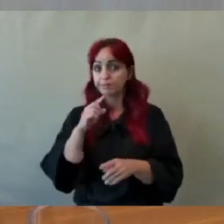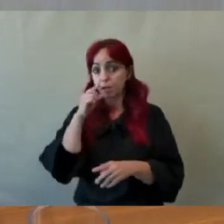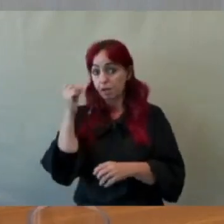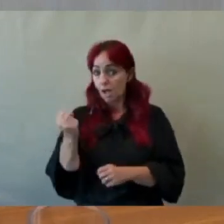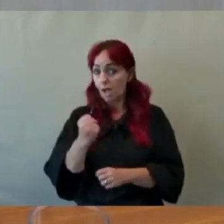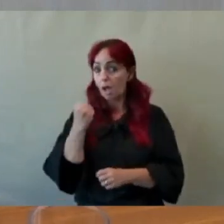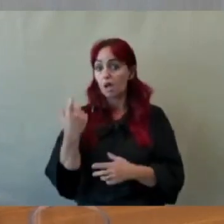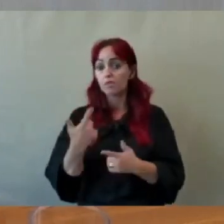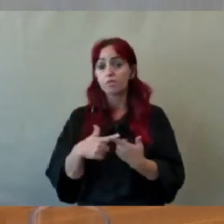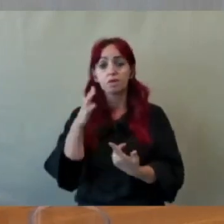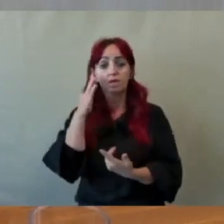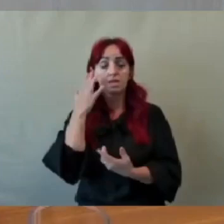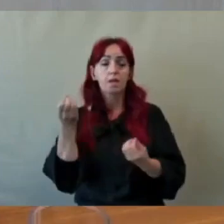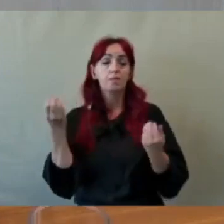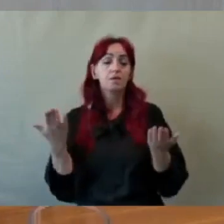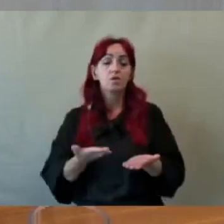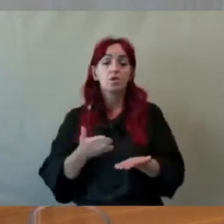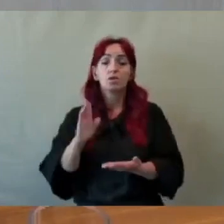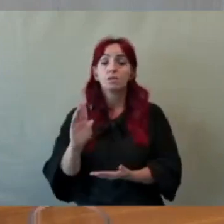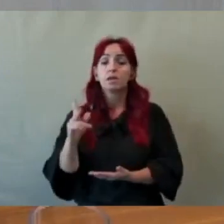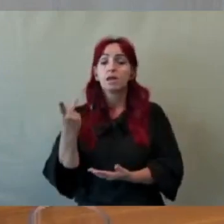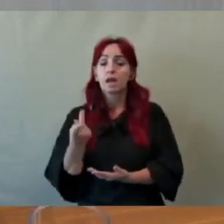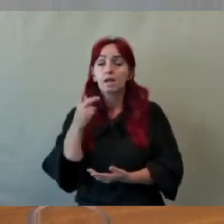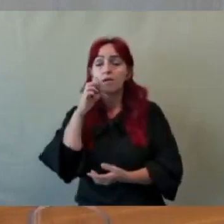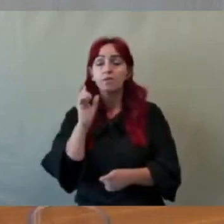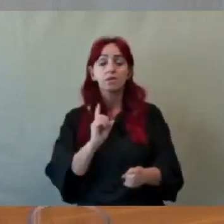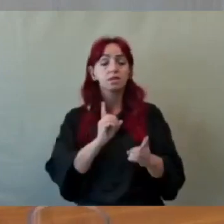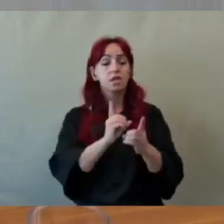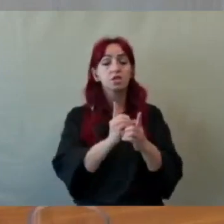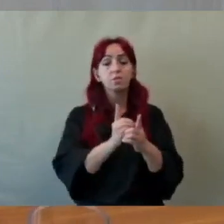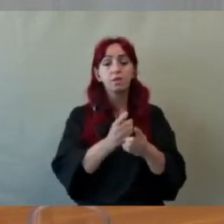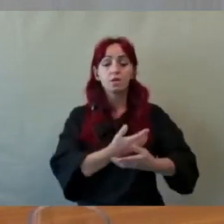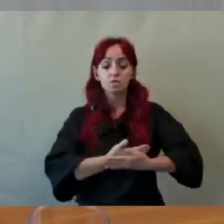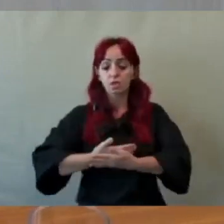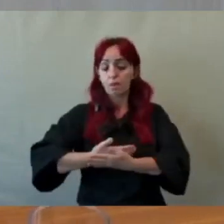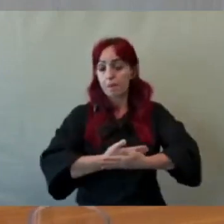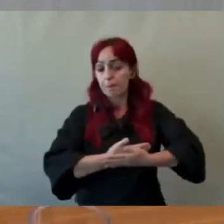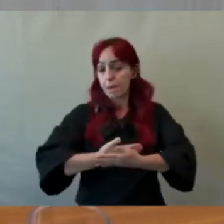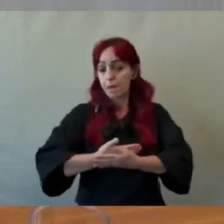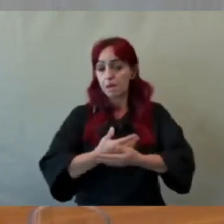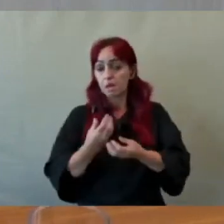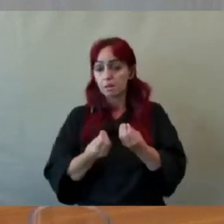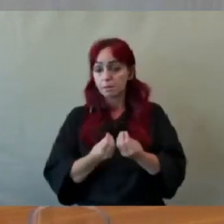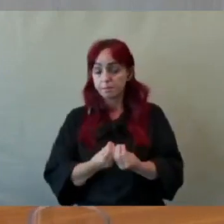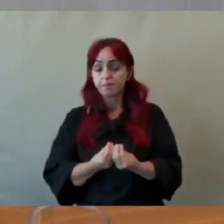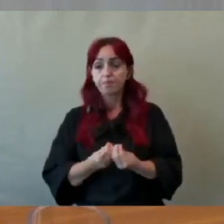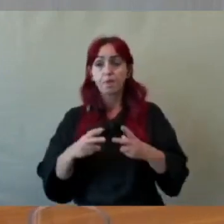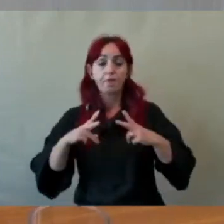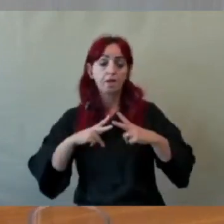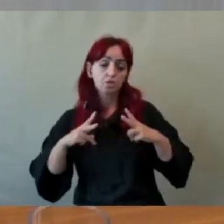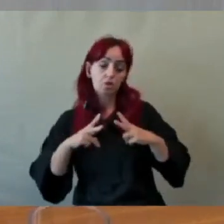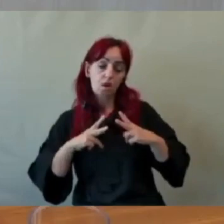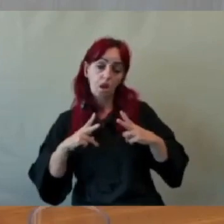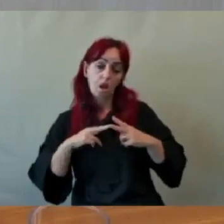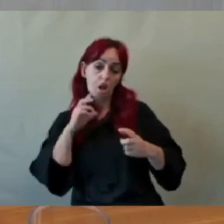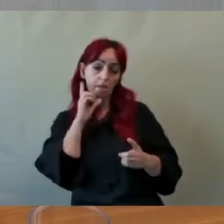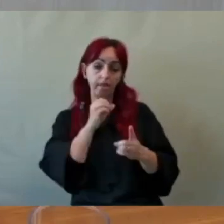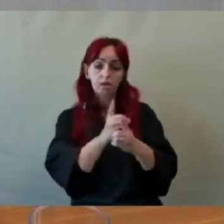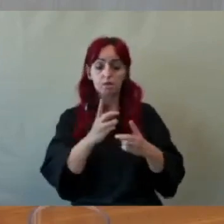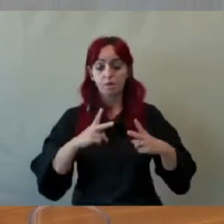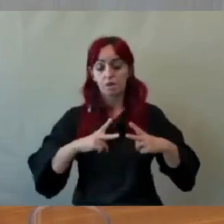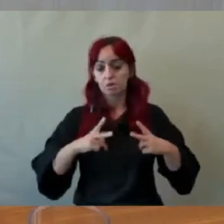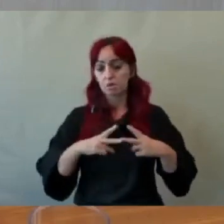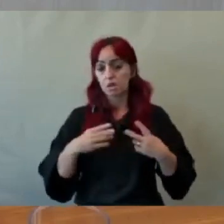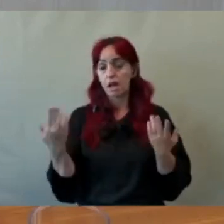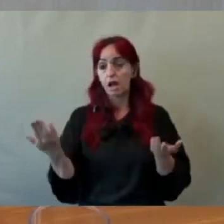gente sabe que hoje Belo Horizonte faz o atendimento dos seus bebês praticamente na rede privada, né? Hoje as vagas